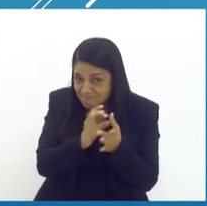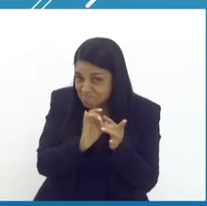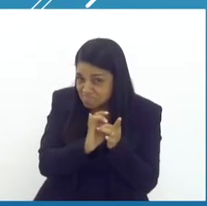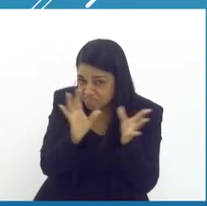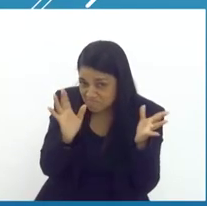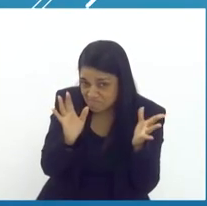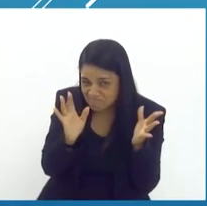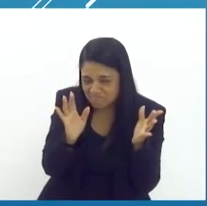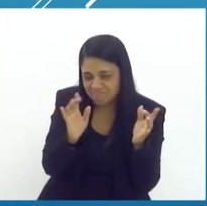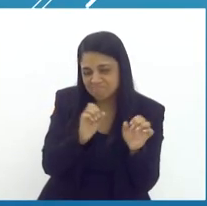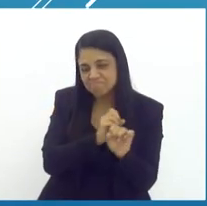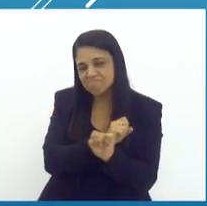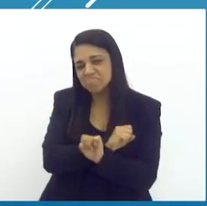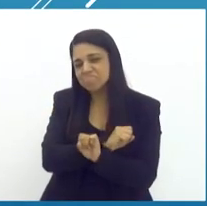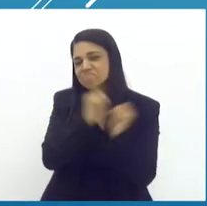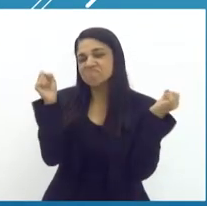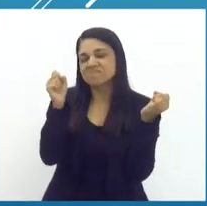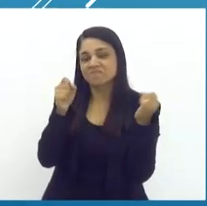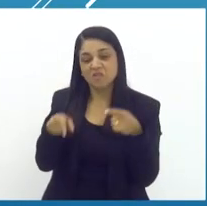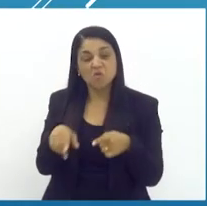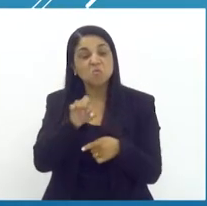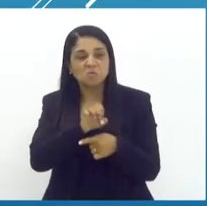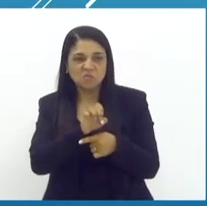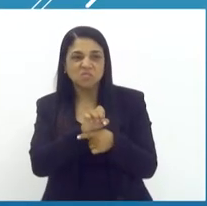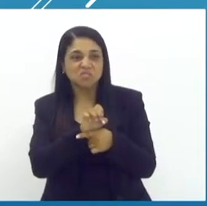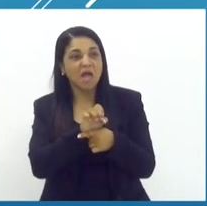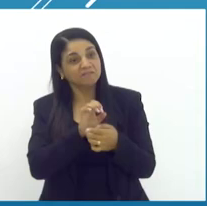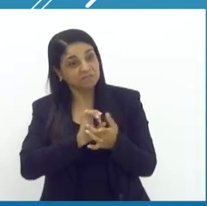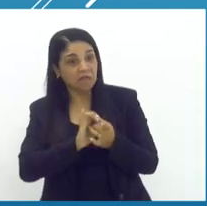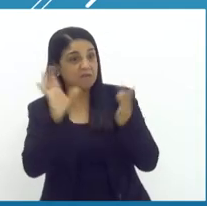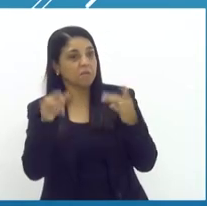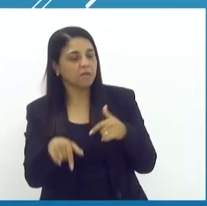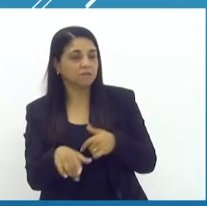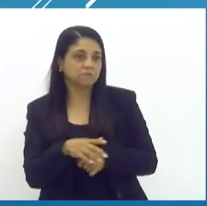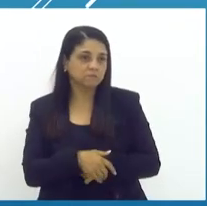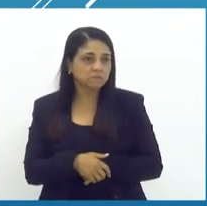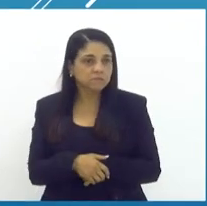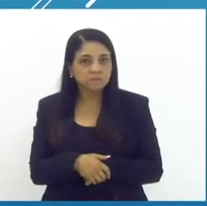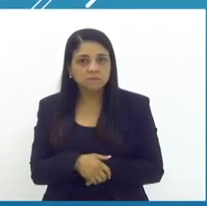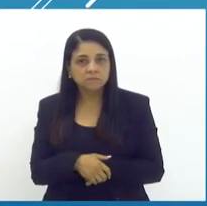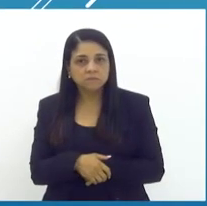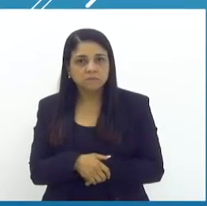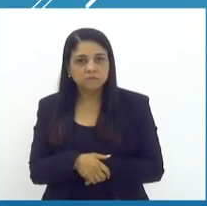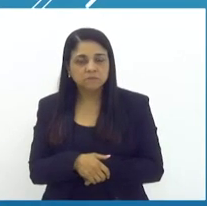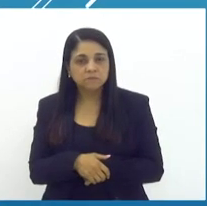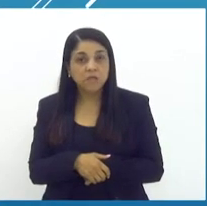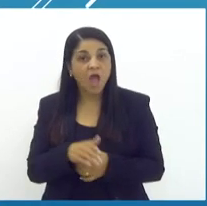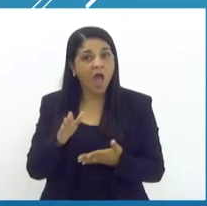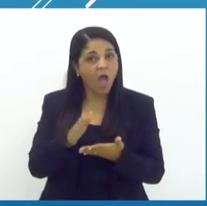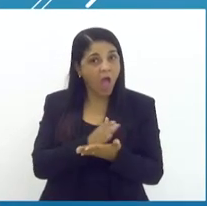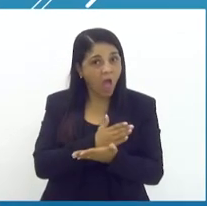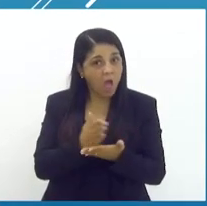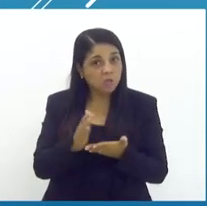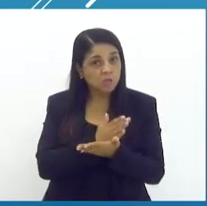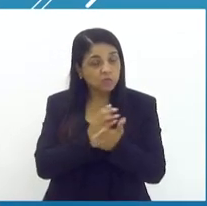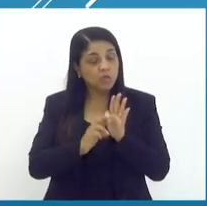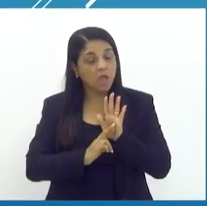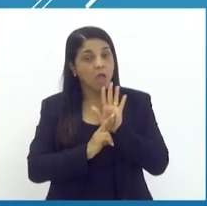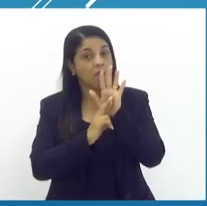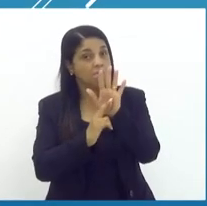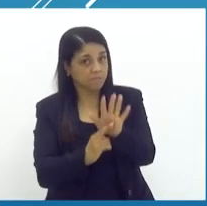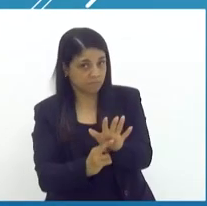em uma O Estado está fazendo o estado não alguns representantes